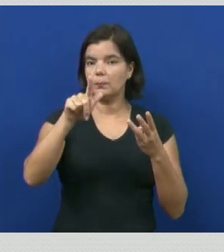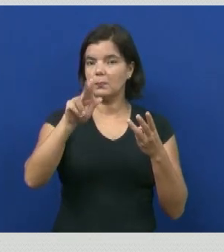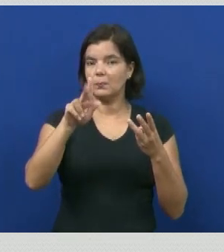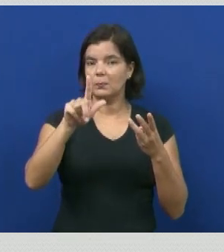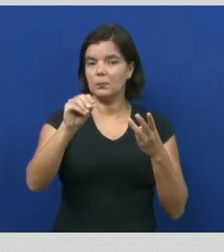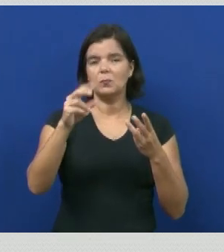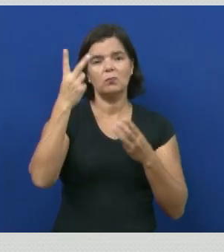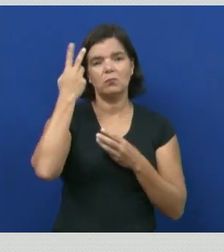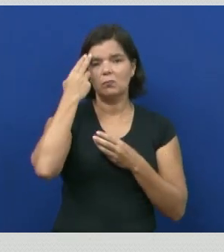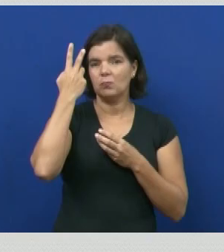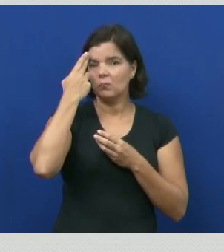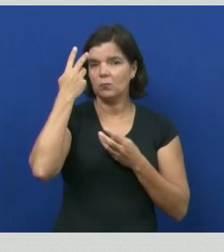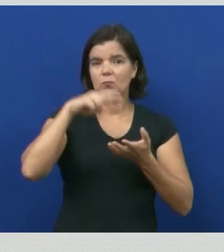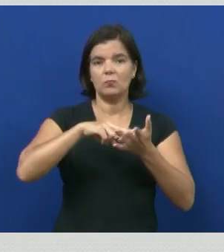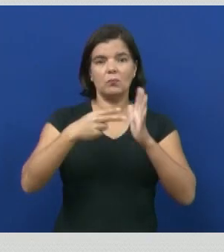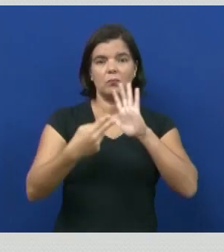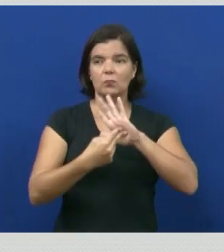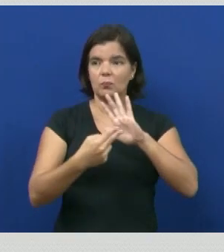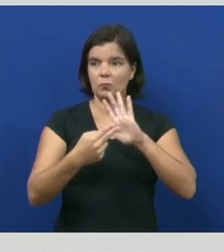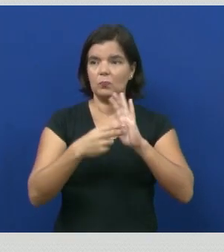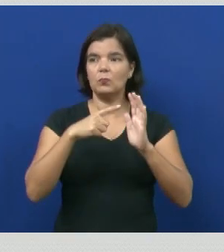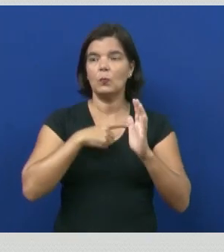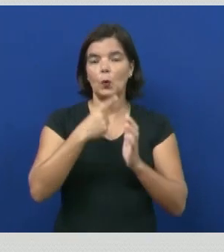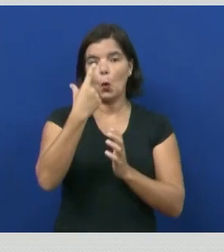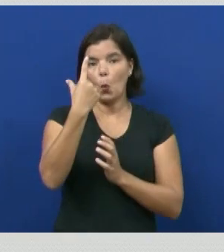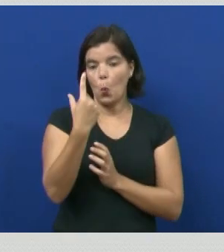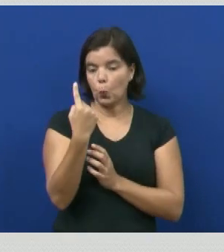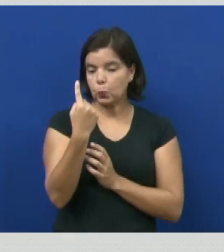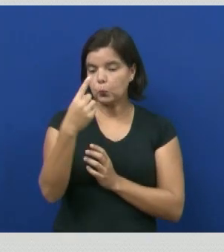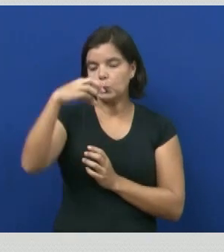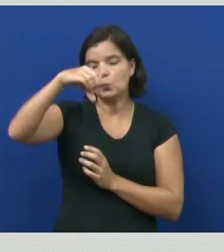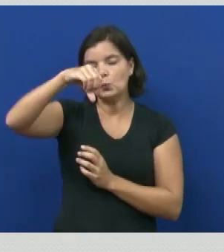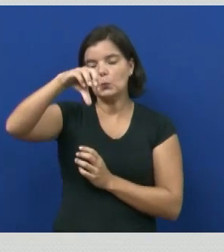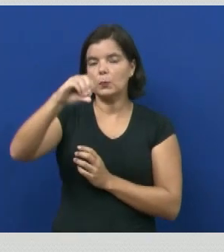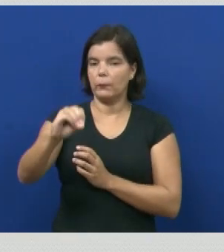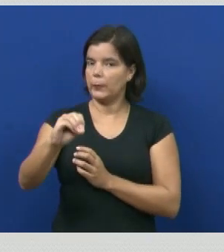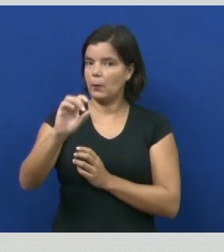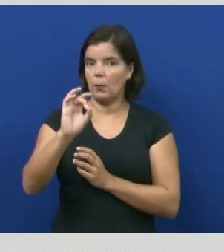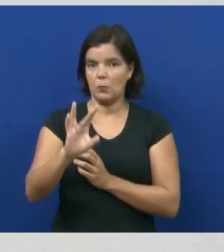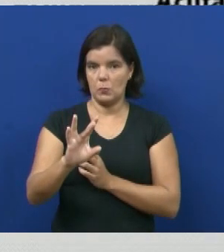comum. Ou seja, é um retângulo que possui um ângulo de 90 graus.